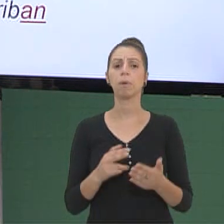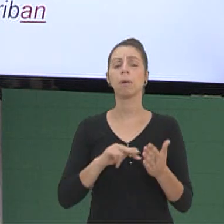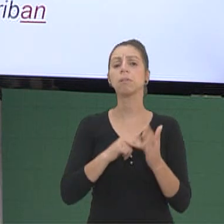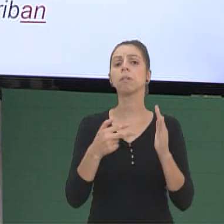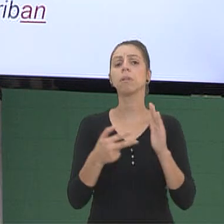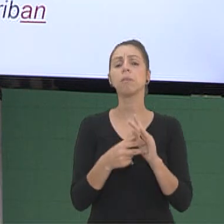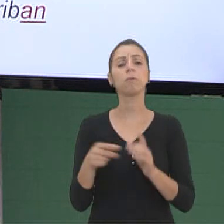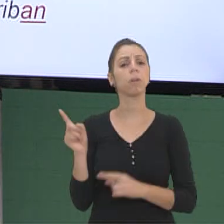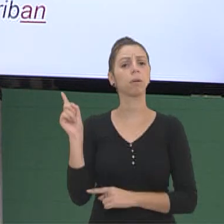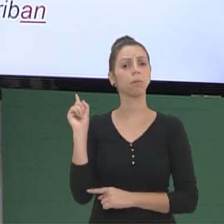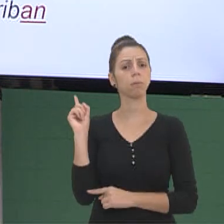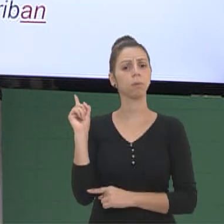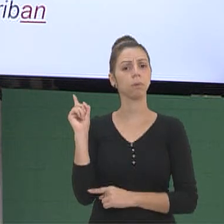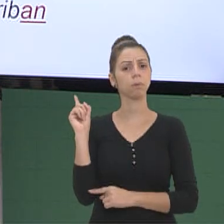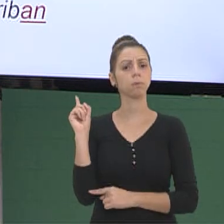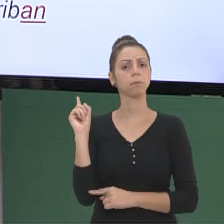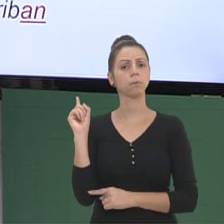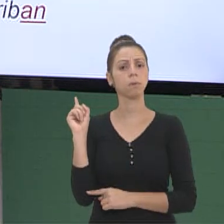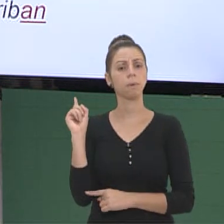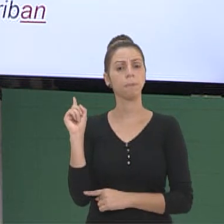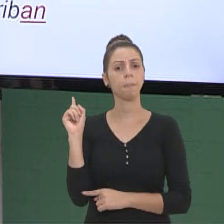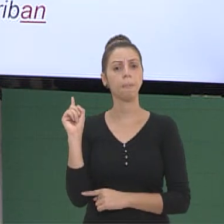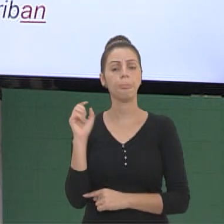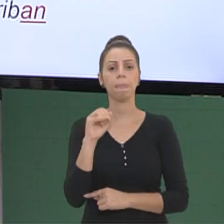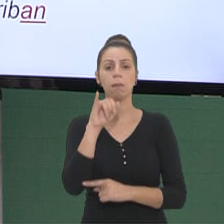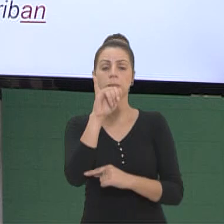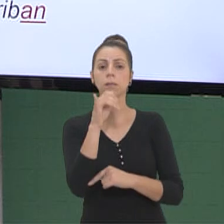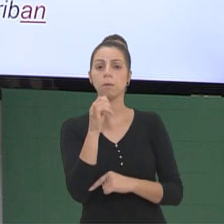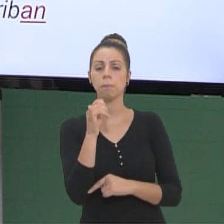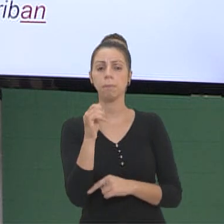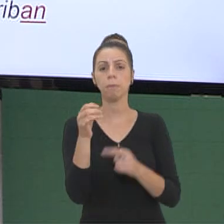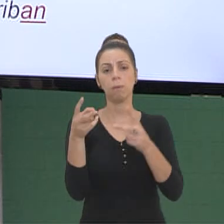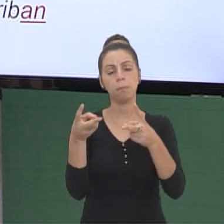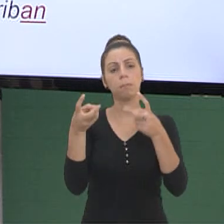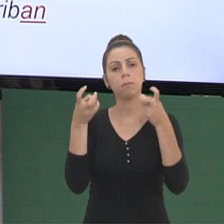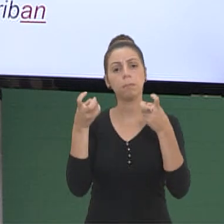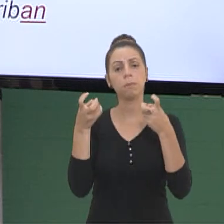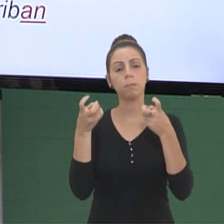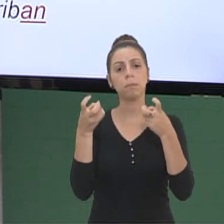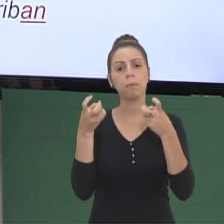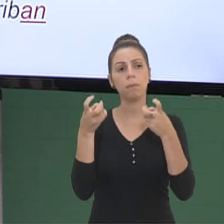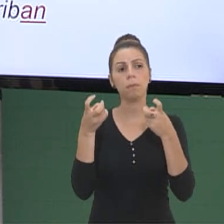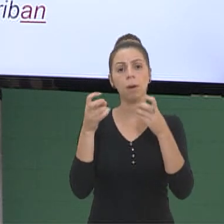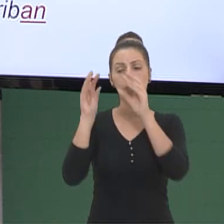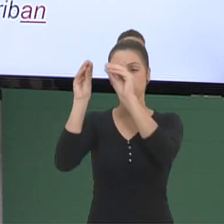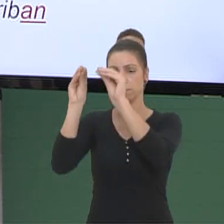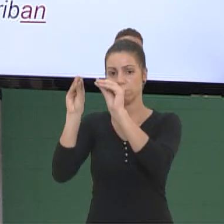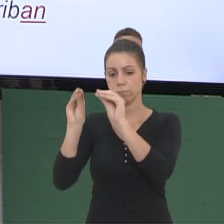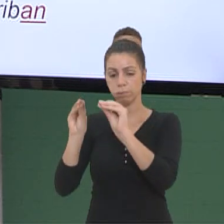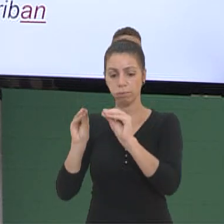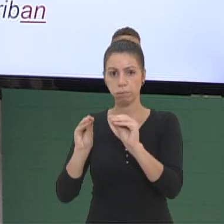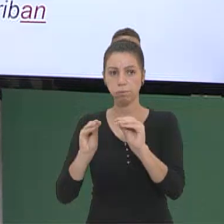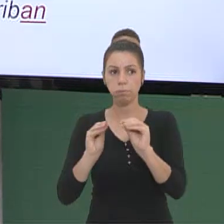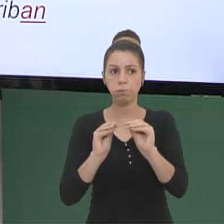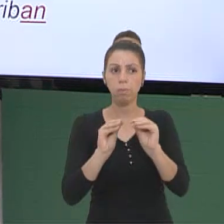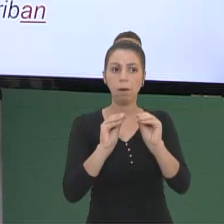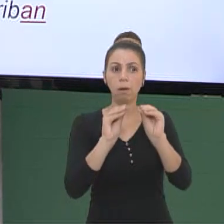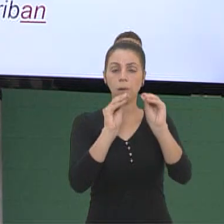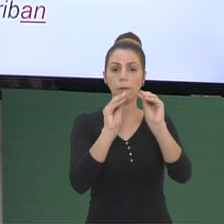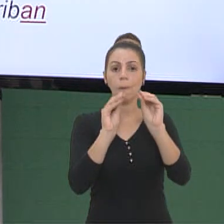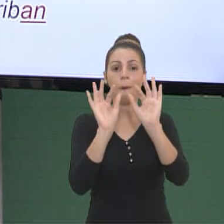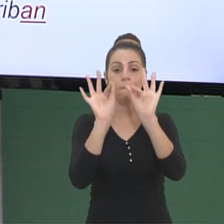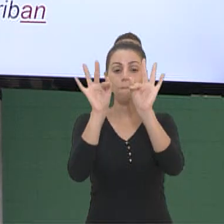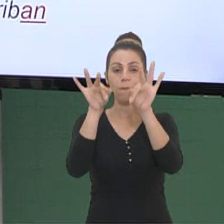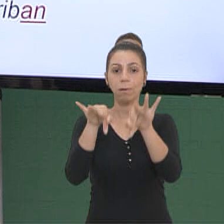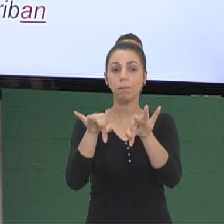quer dizer? Tá? Se vocês observarem, vai mudar somente a